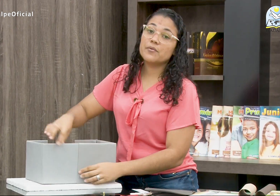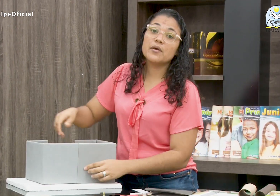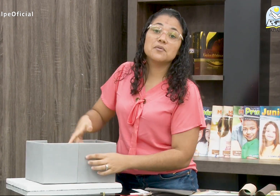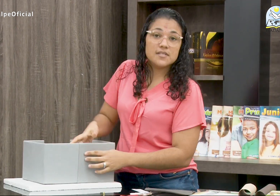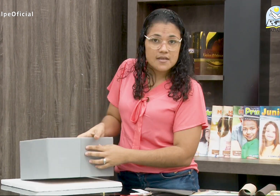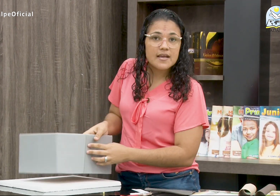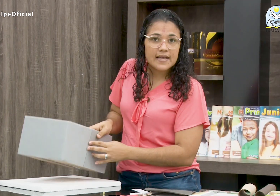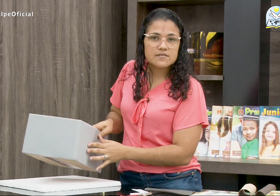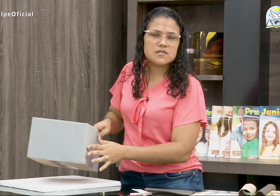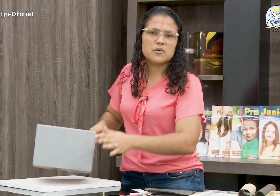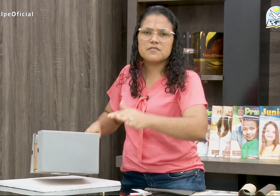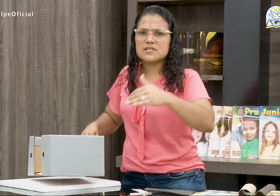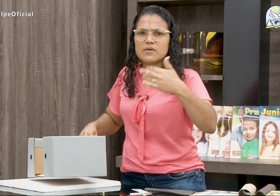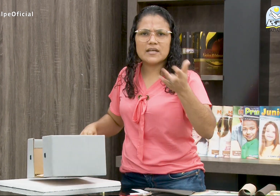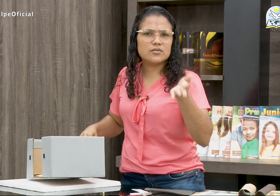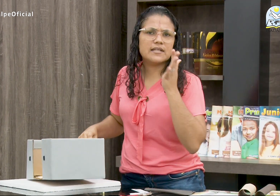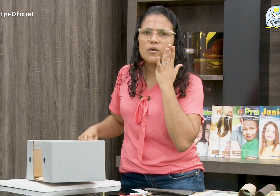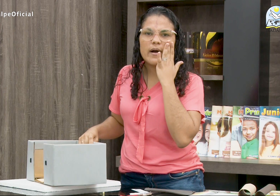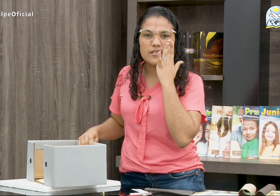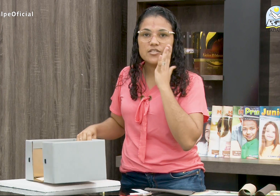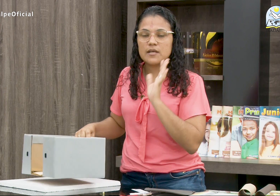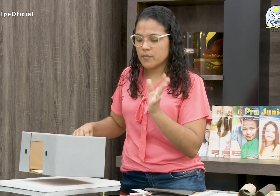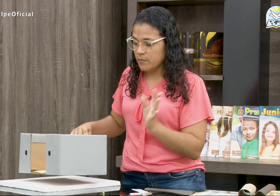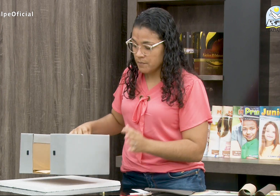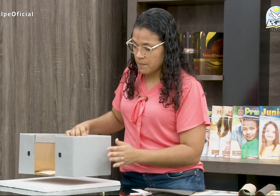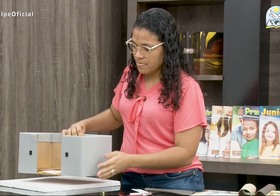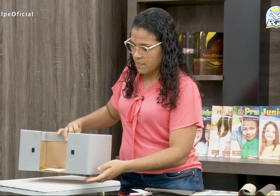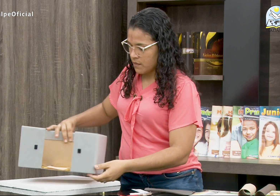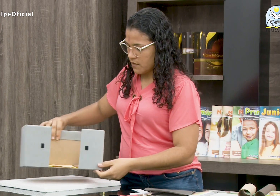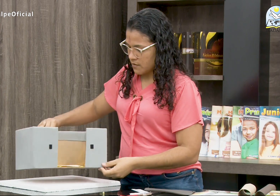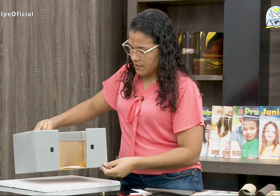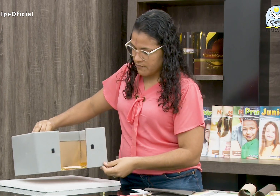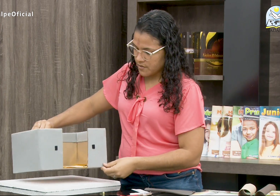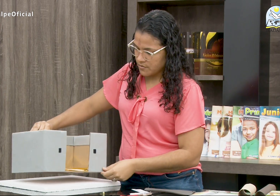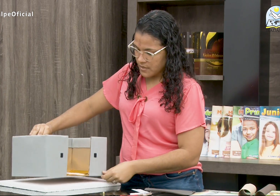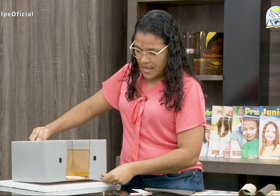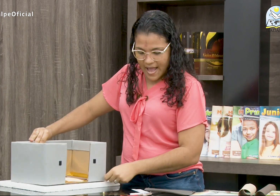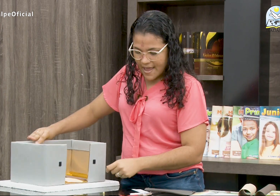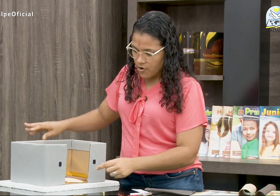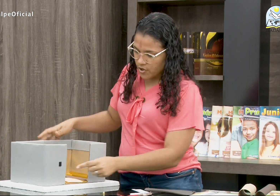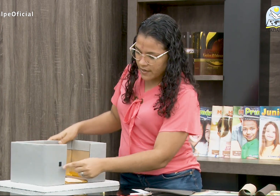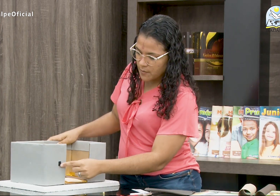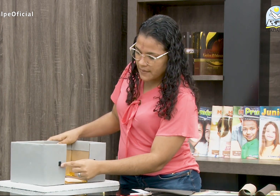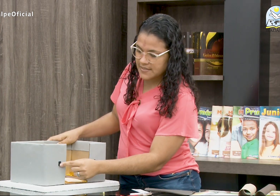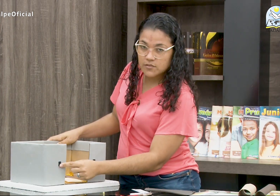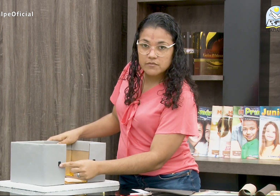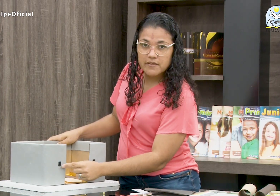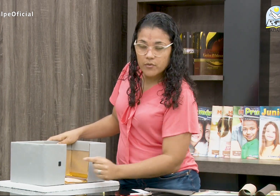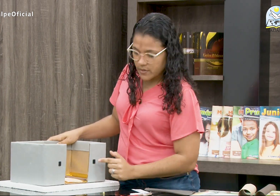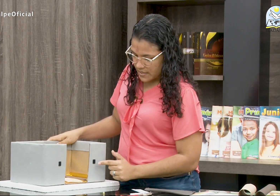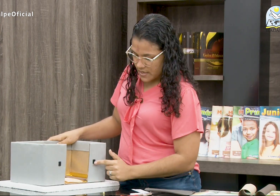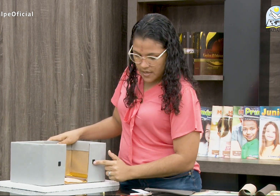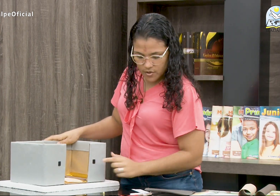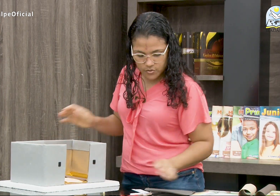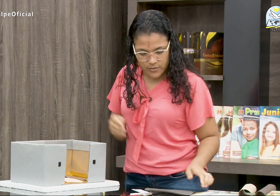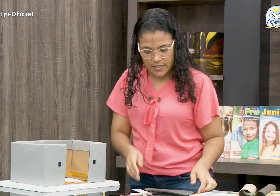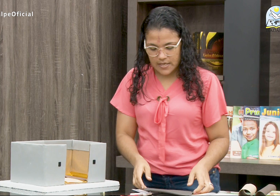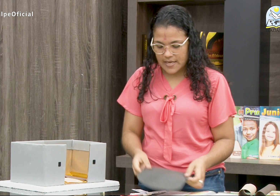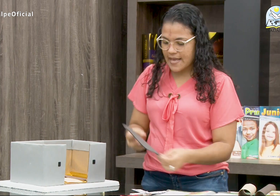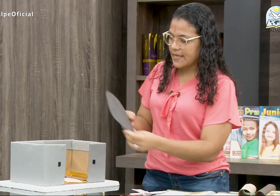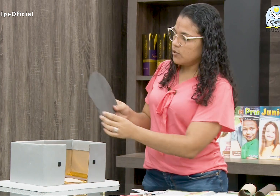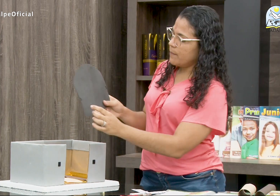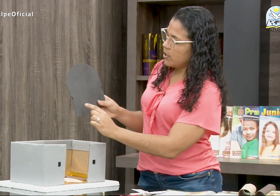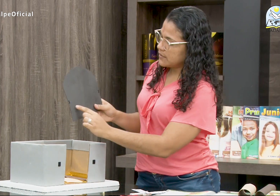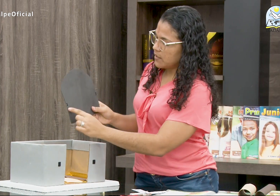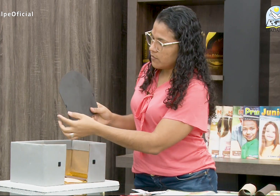que era o que eu tinha em casa, você pode fazer com cartolina na guache, tá bom? Tá vendo? Aí eu coloquei um pedacinho de velcro aqui e outro aqui,